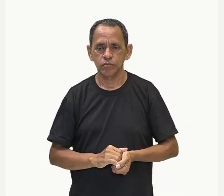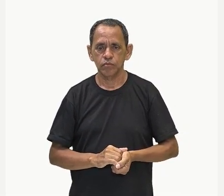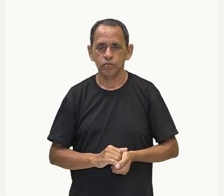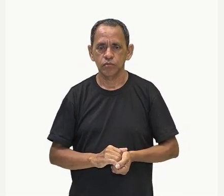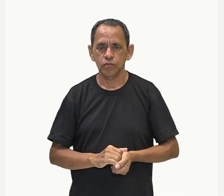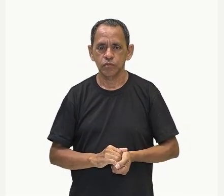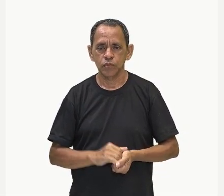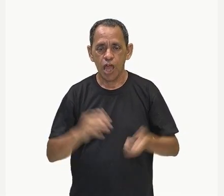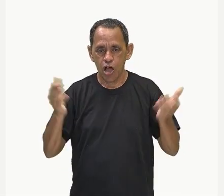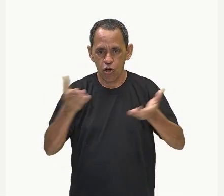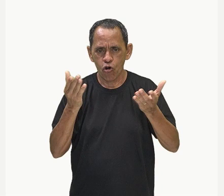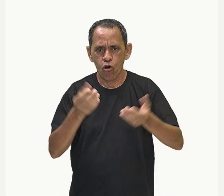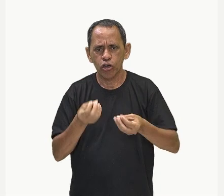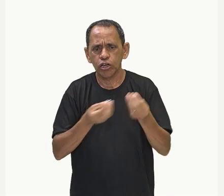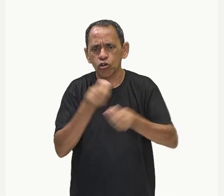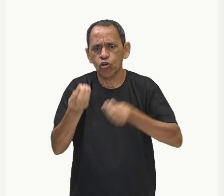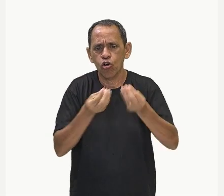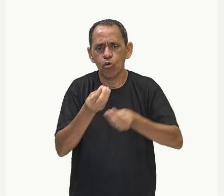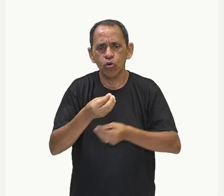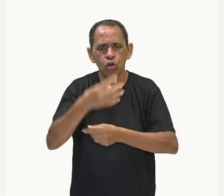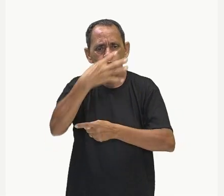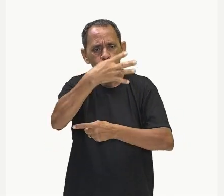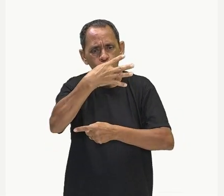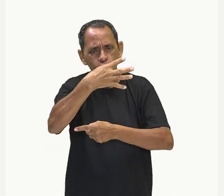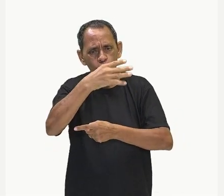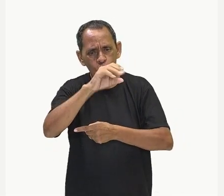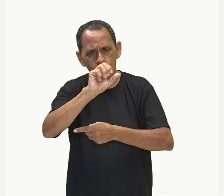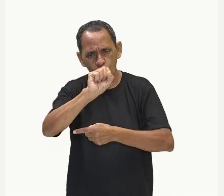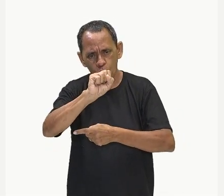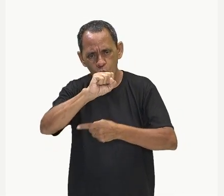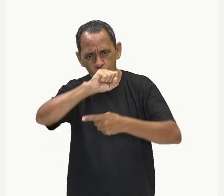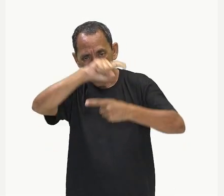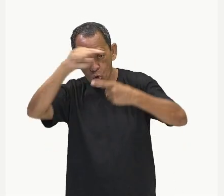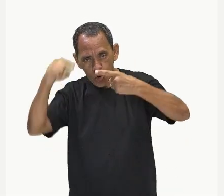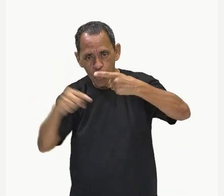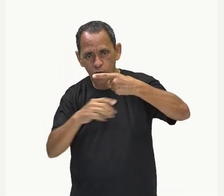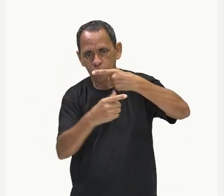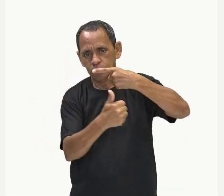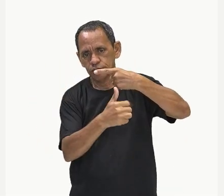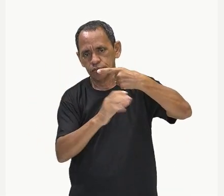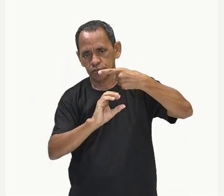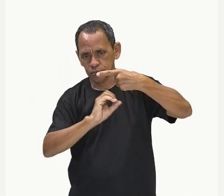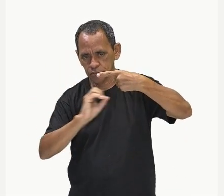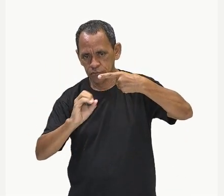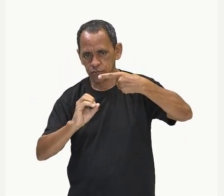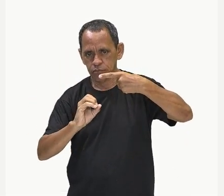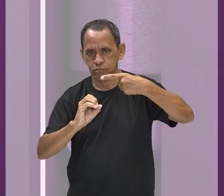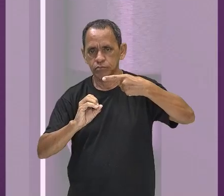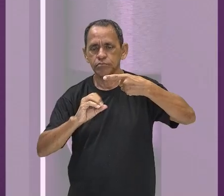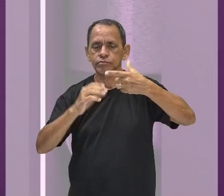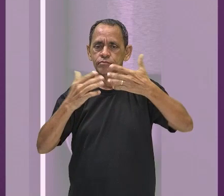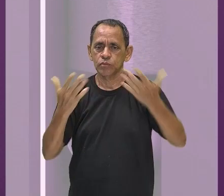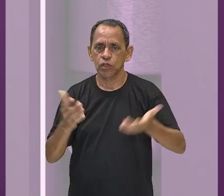fique 48 sobre 100. Então,